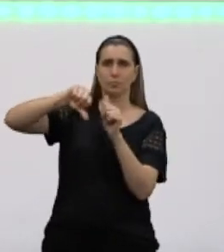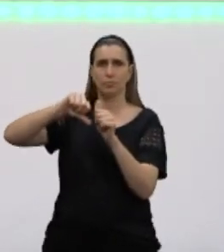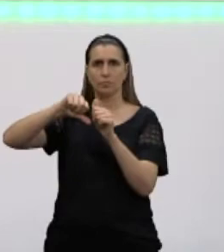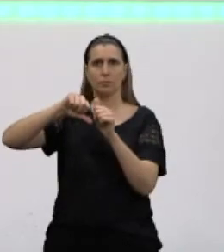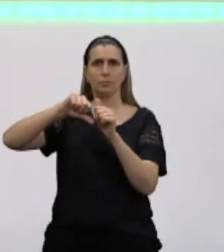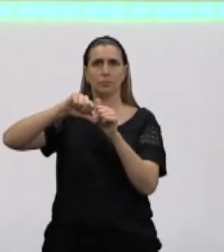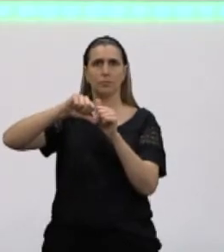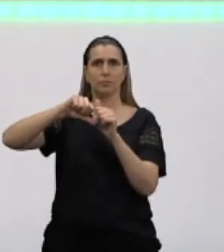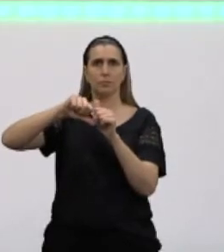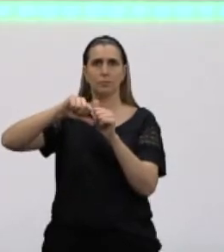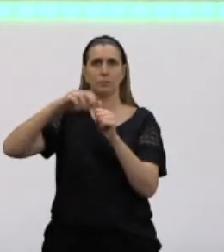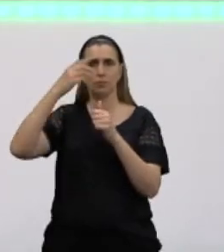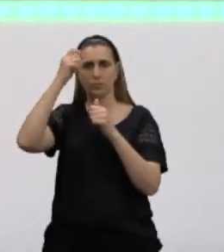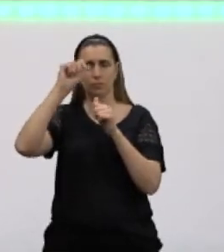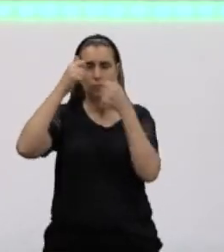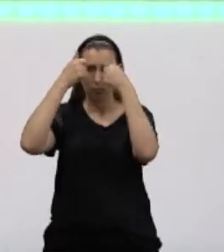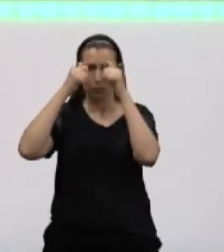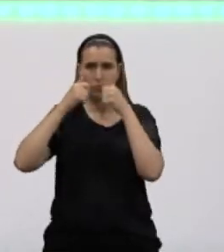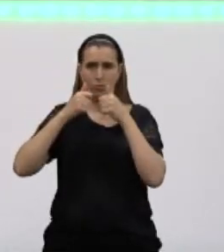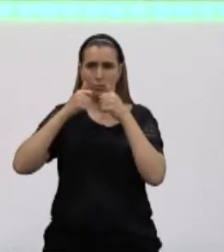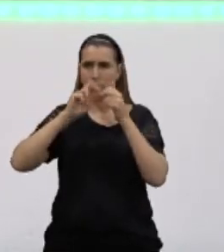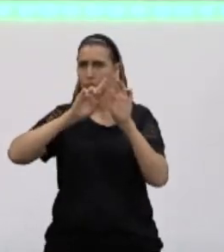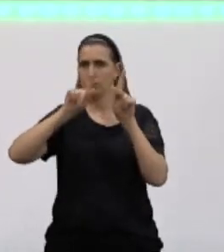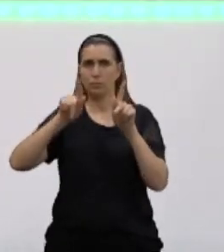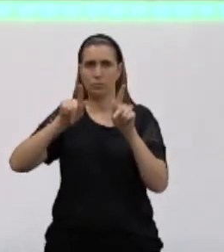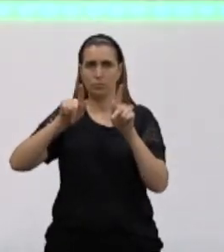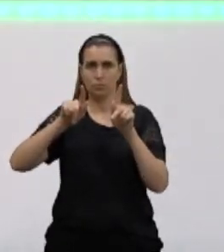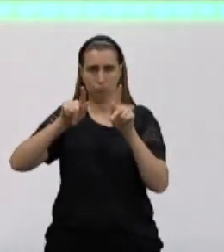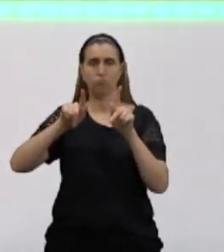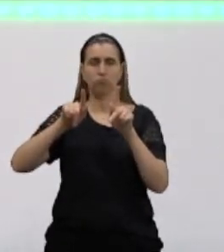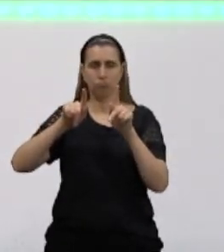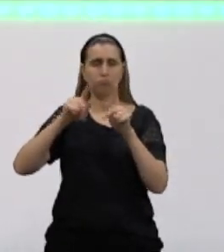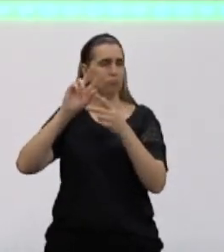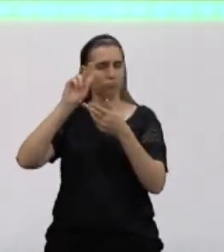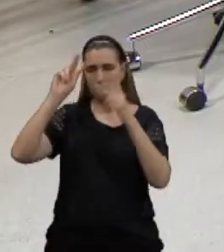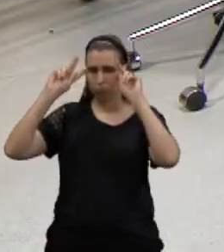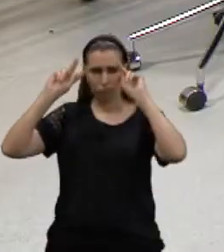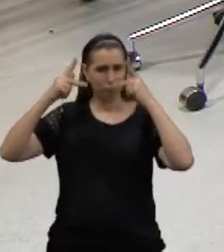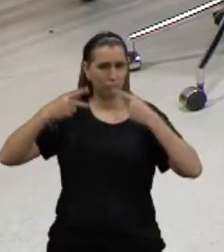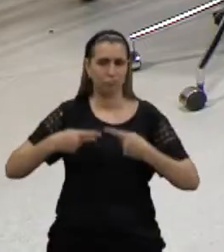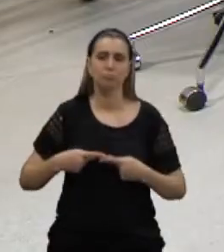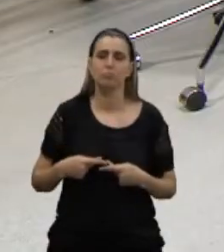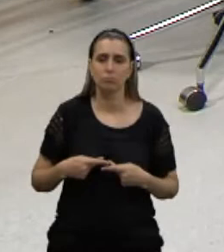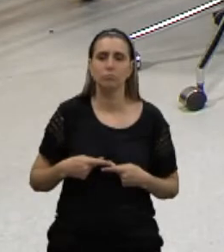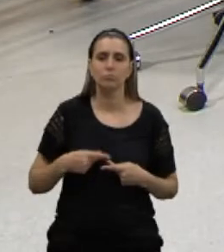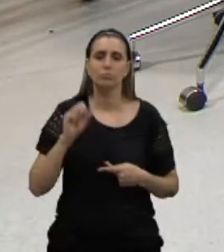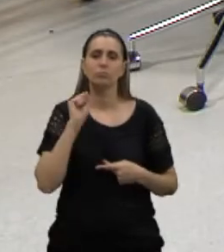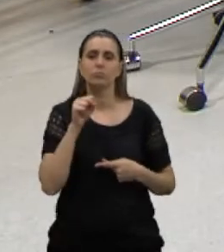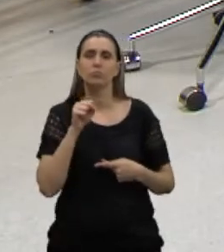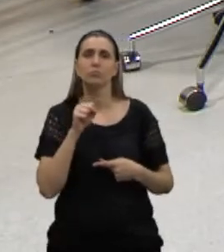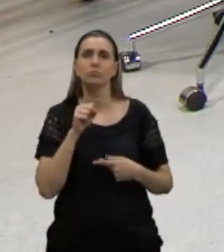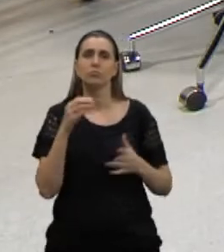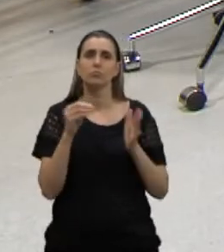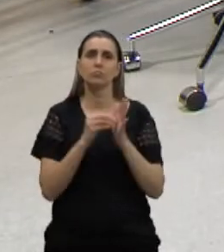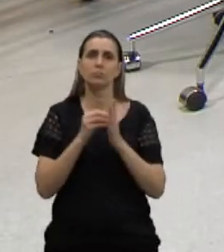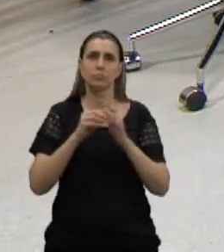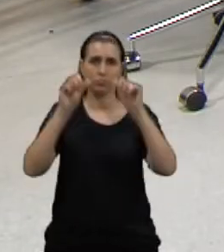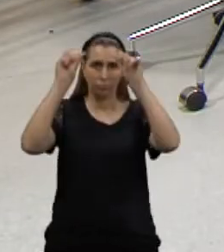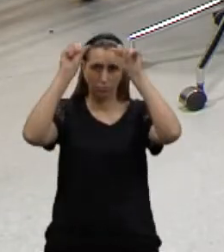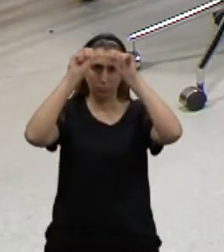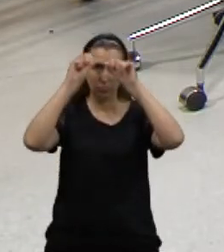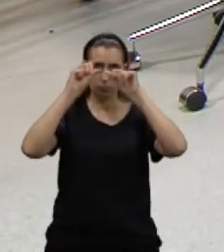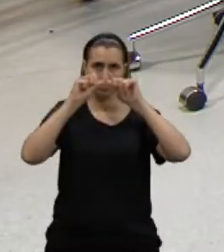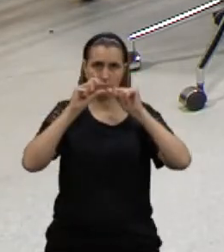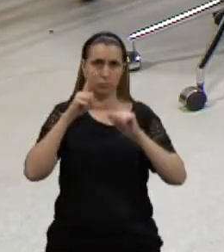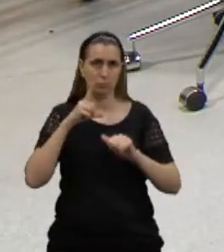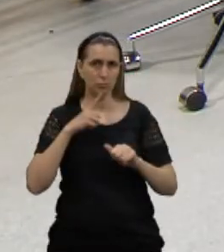com a fisionomia completamente diferente e irreconhecível. E é exatamente essa questão da falta de simetria.